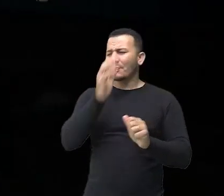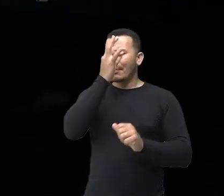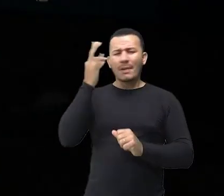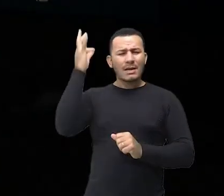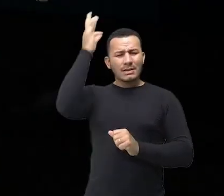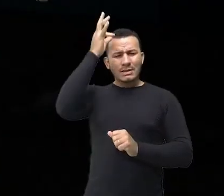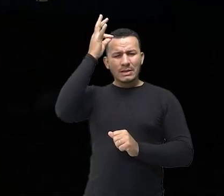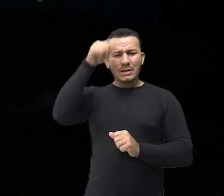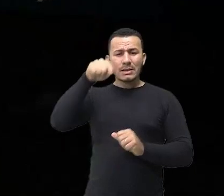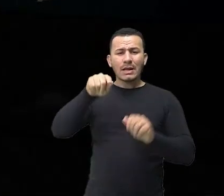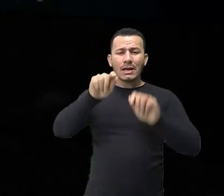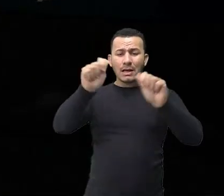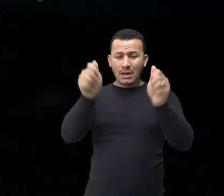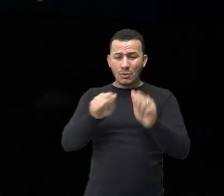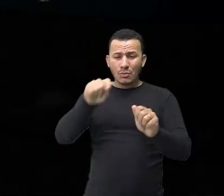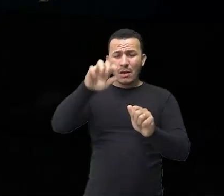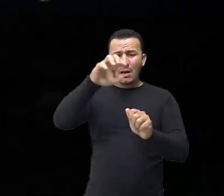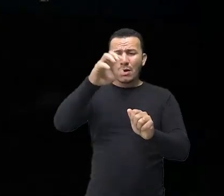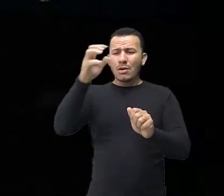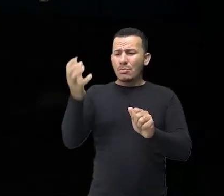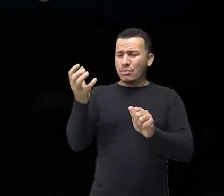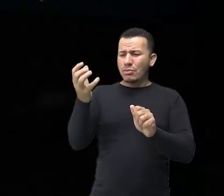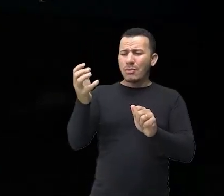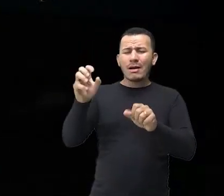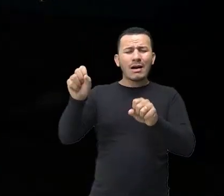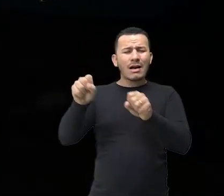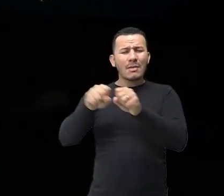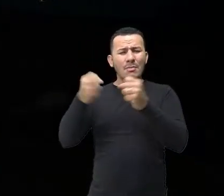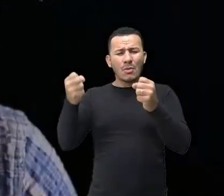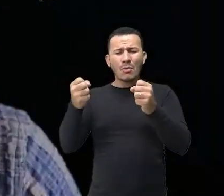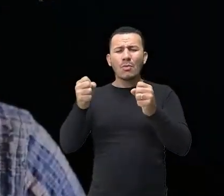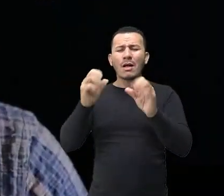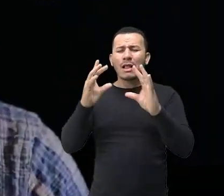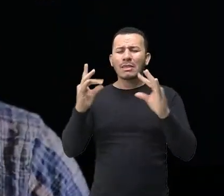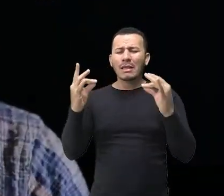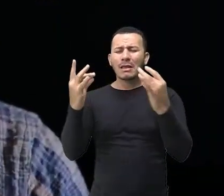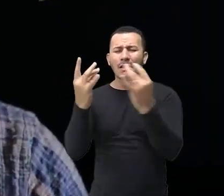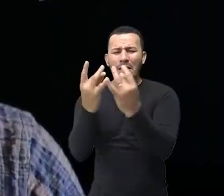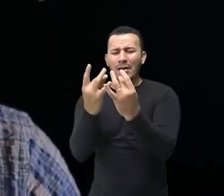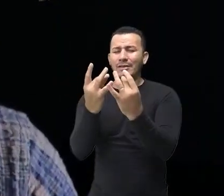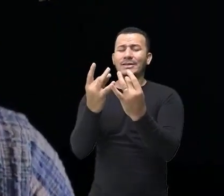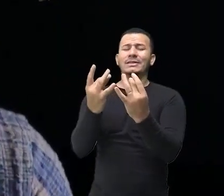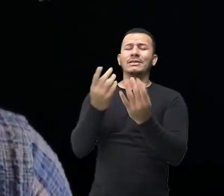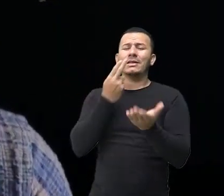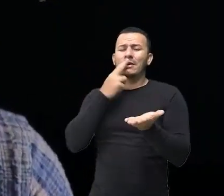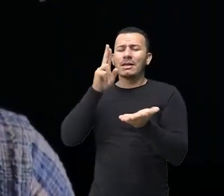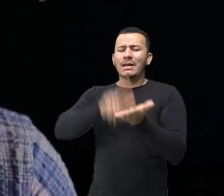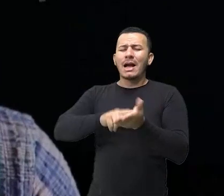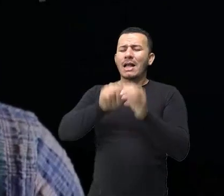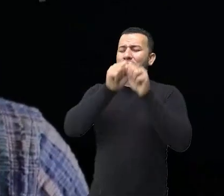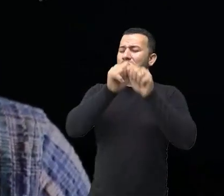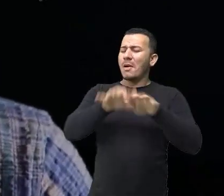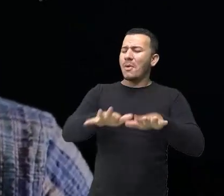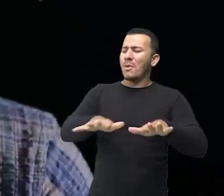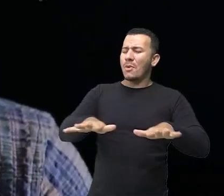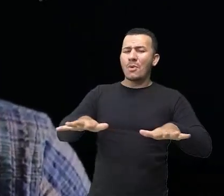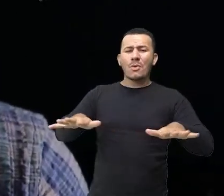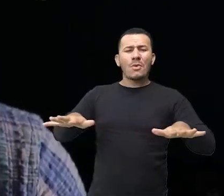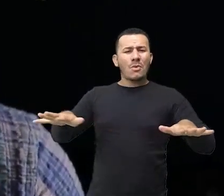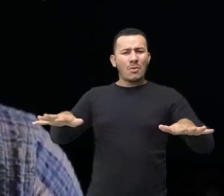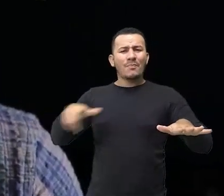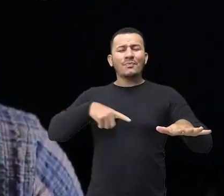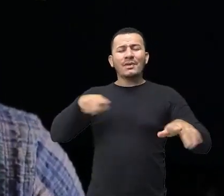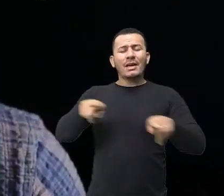estava partida, com restos de cola no pescoço, cartas espalhadas,